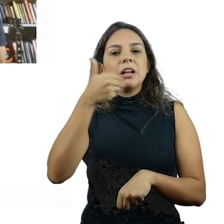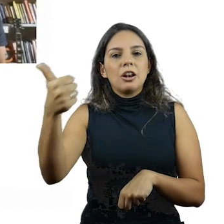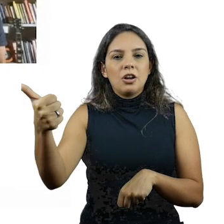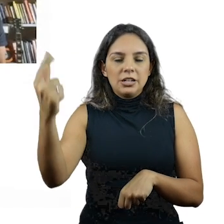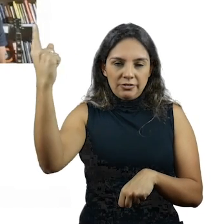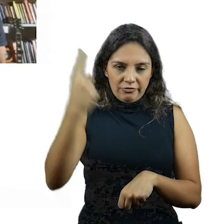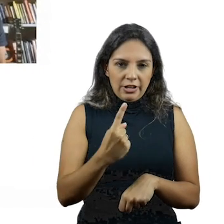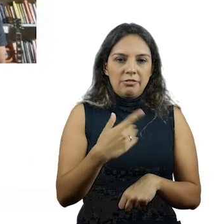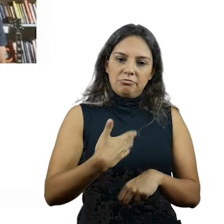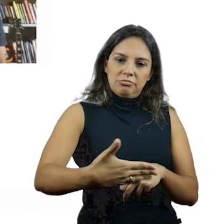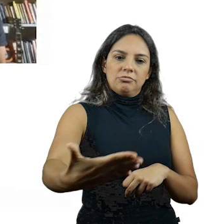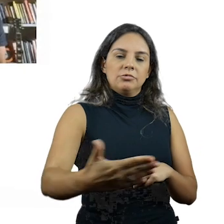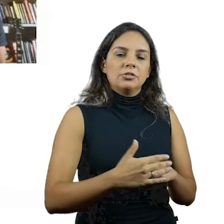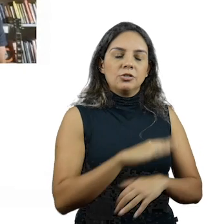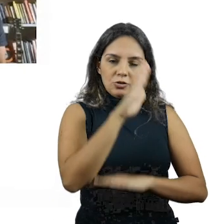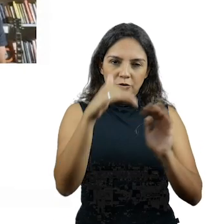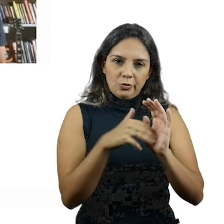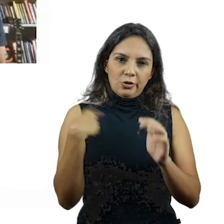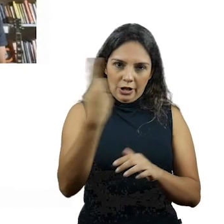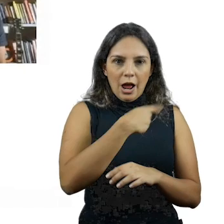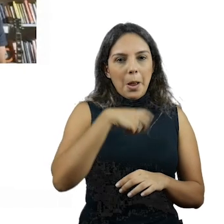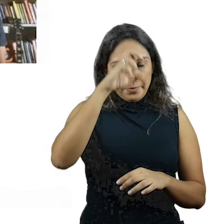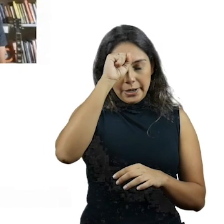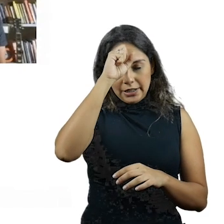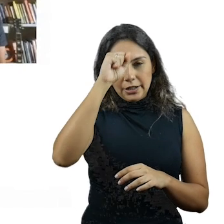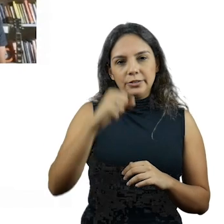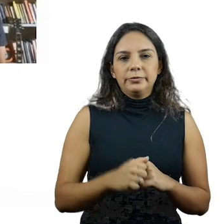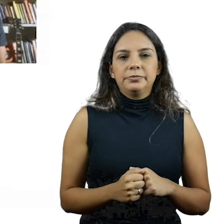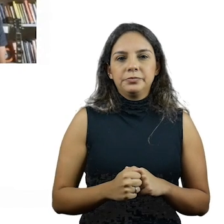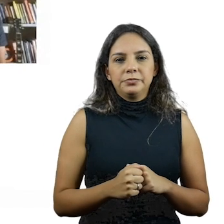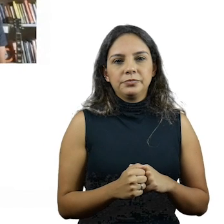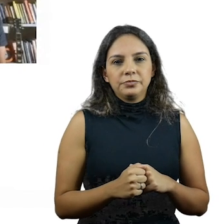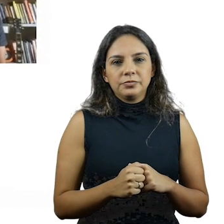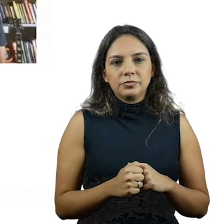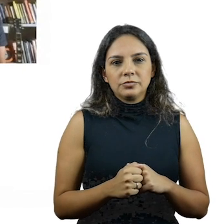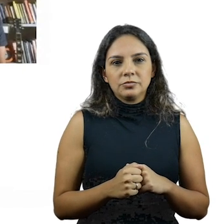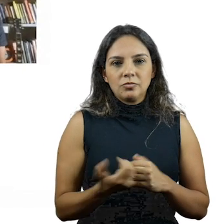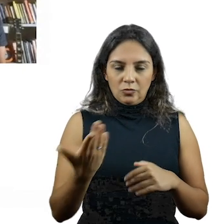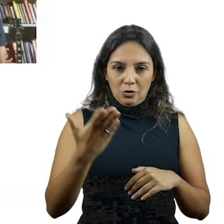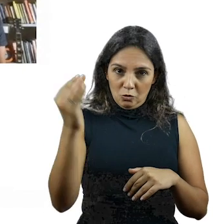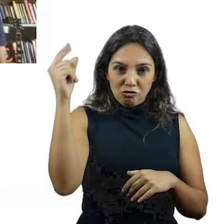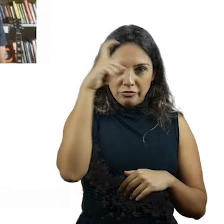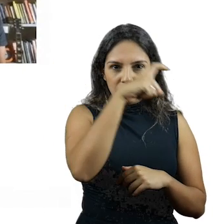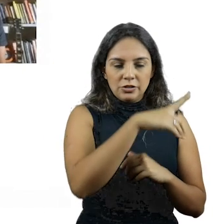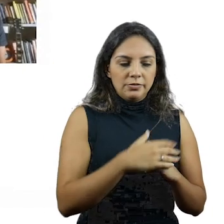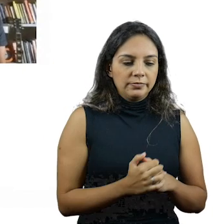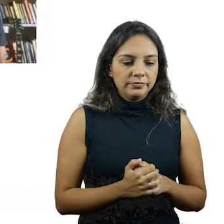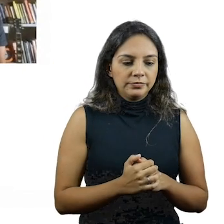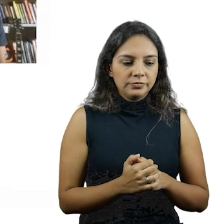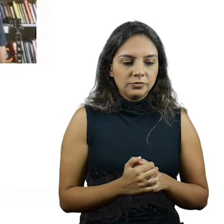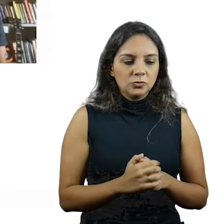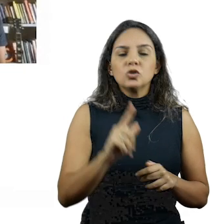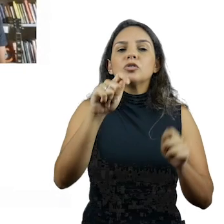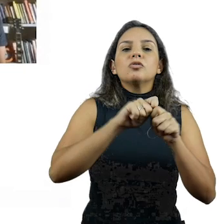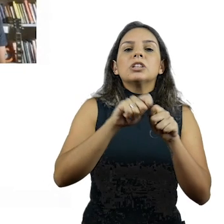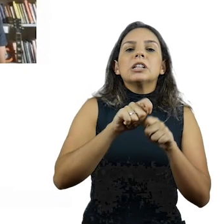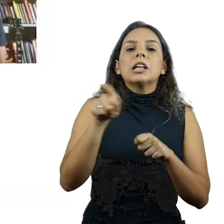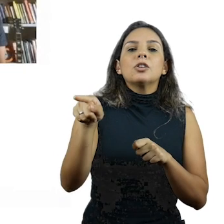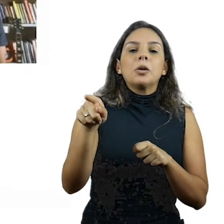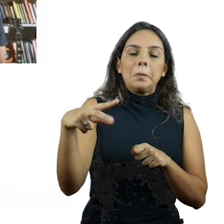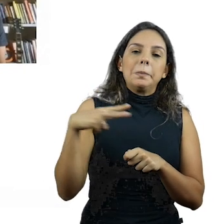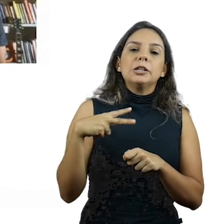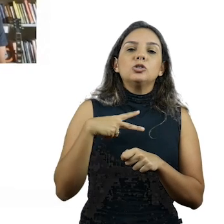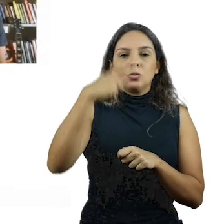melhores venham aí pela frente, inclusive com tudo que a gente está aprendendo, como o Rodrigo falou, nesse momento tão difícil. E o que você está fazendo, assim, do ponto de